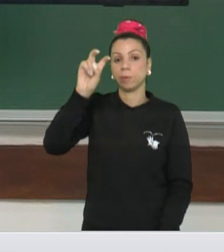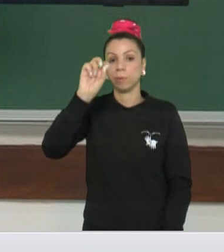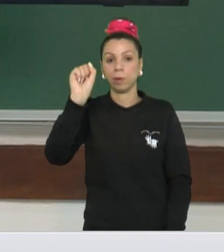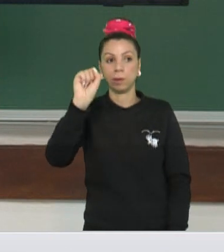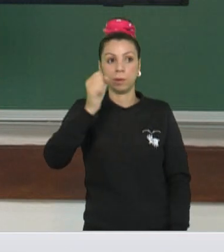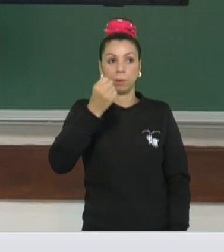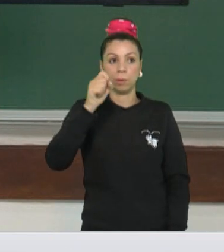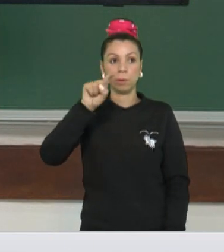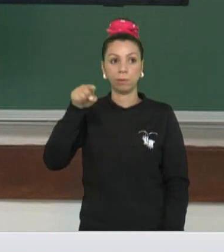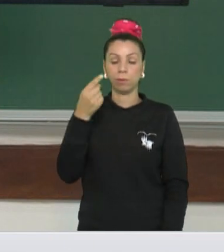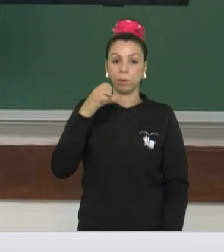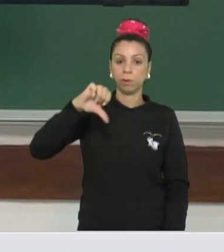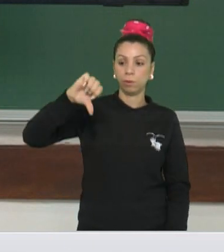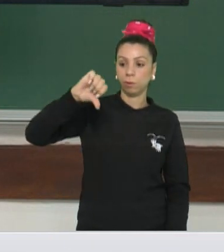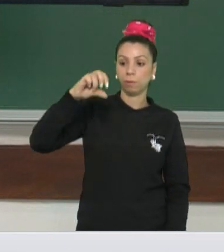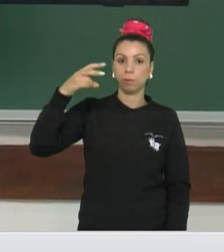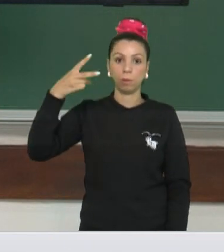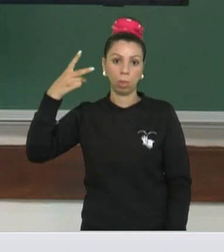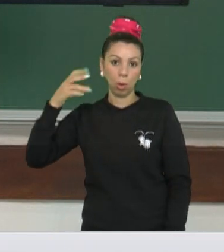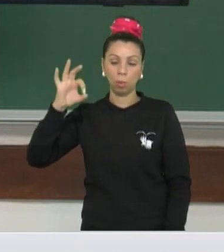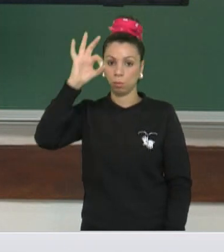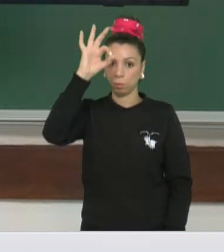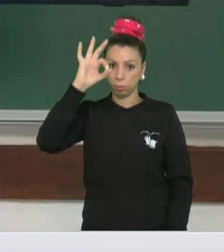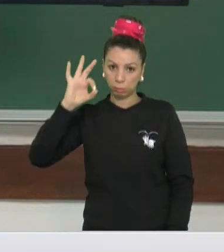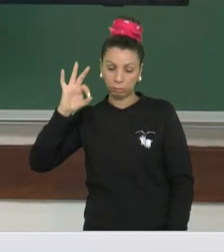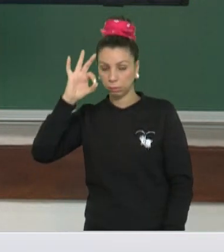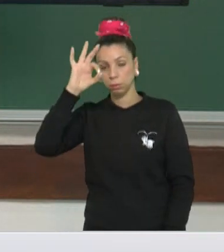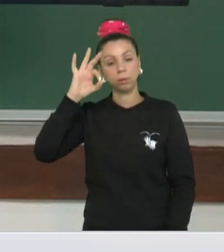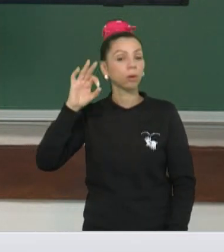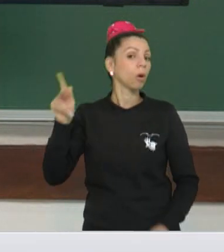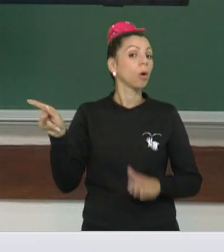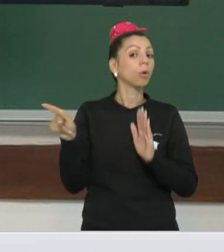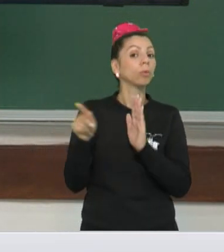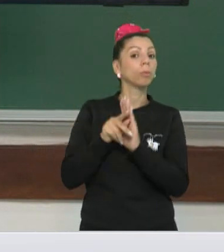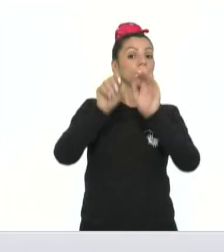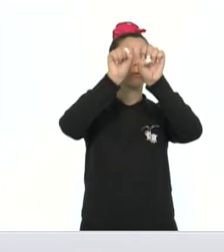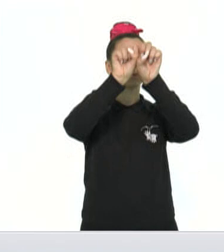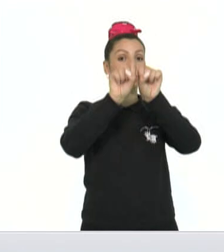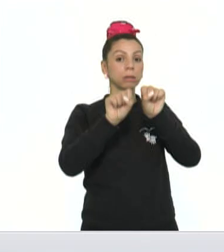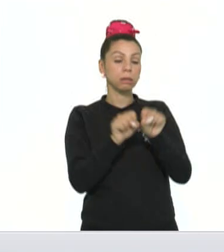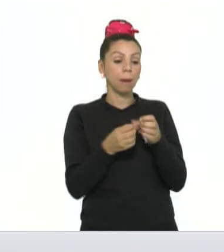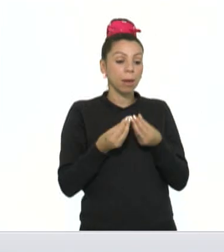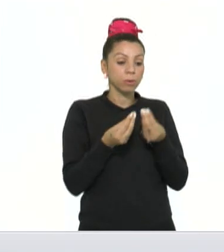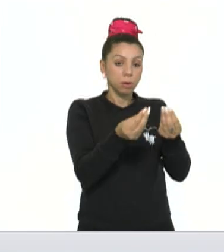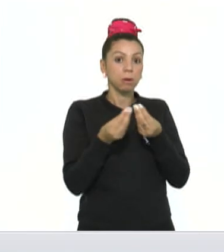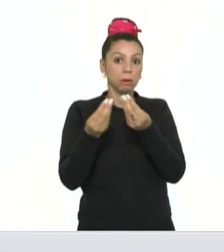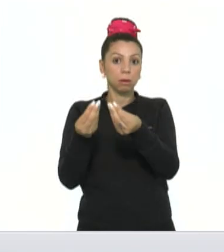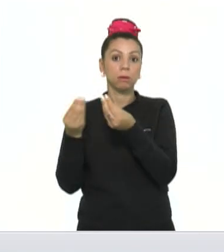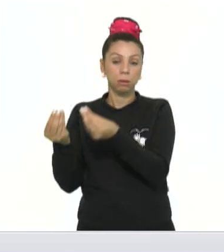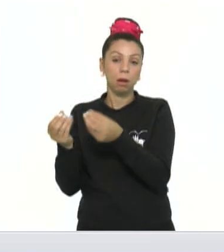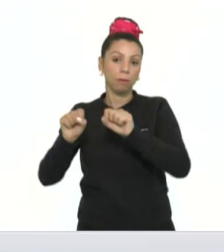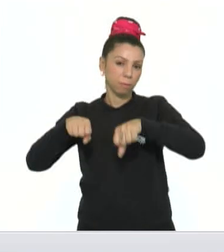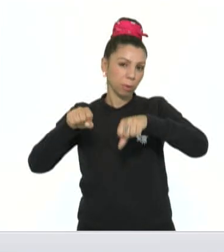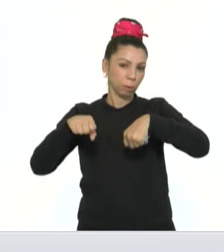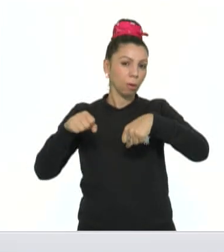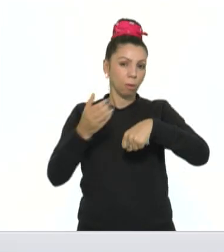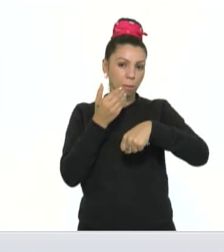58,92% no sistema delivery. E no resto do Paraná, pessoal, foi de